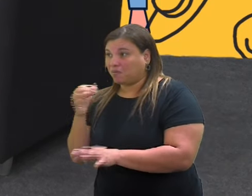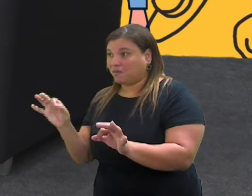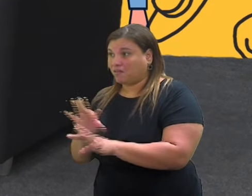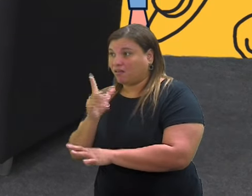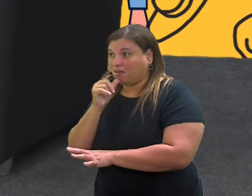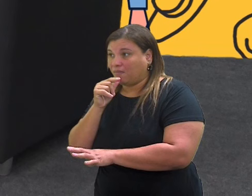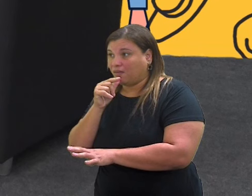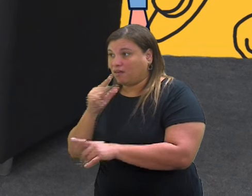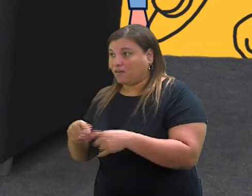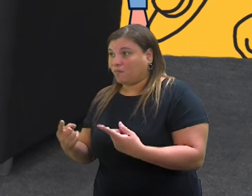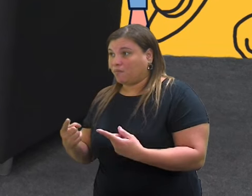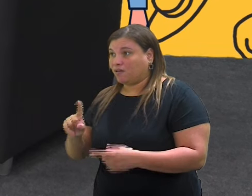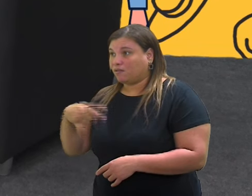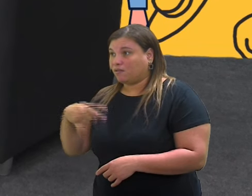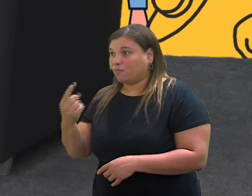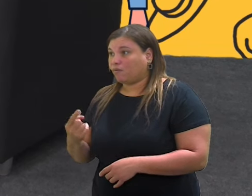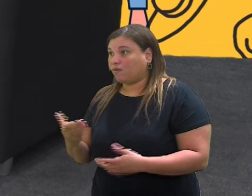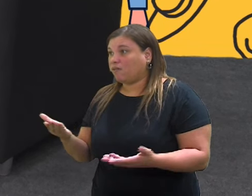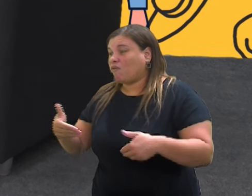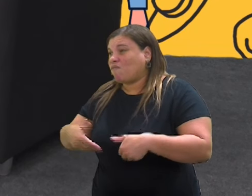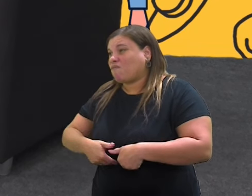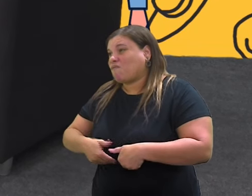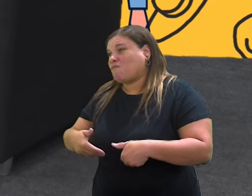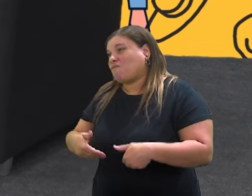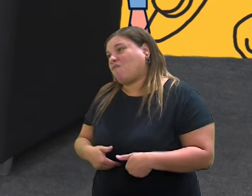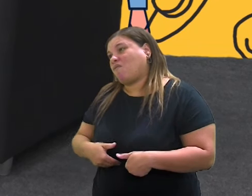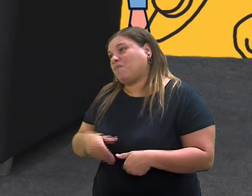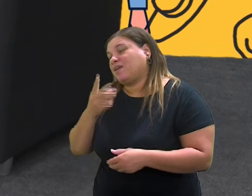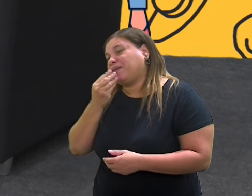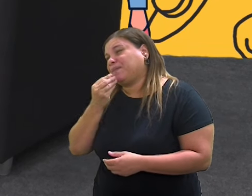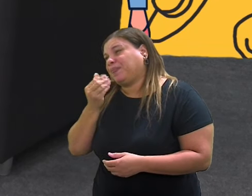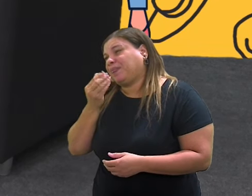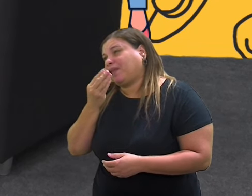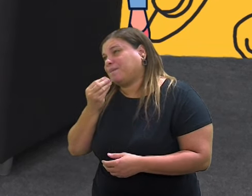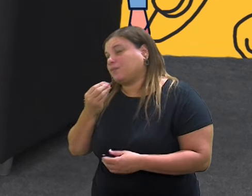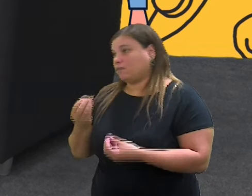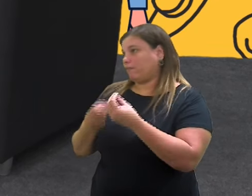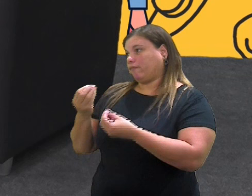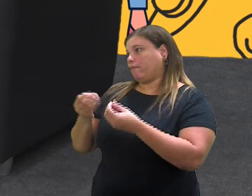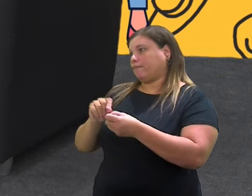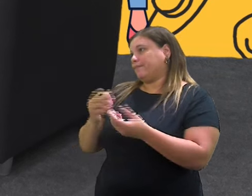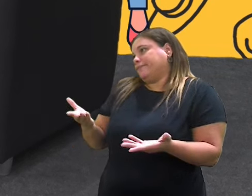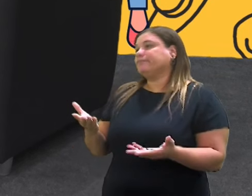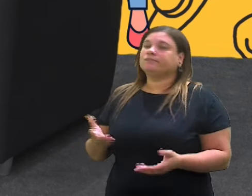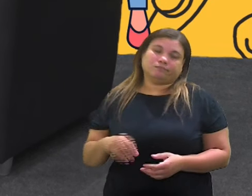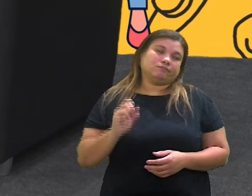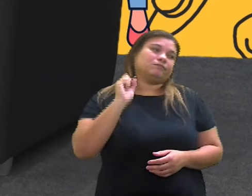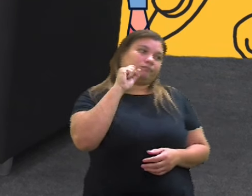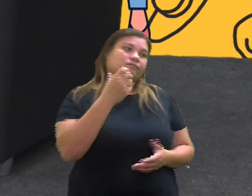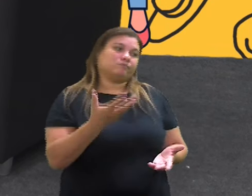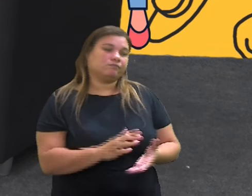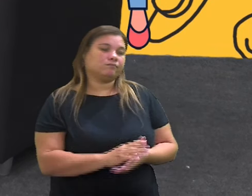pode derramar a água e aí ficar sem a água por muito tempo. E o que